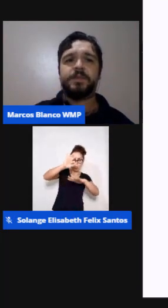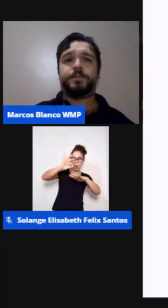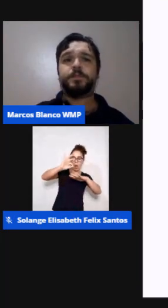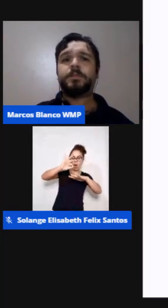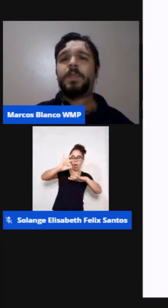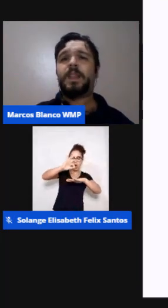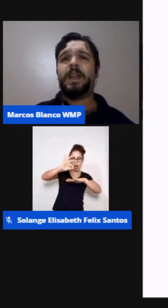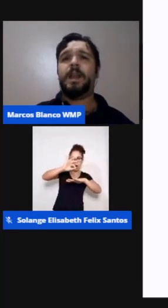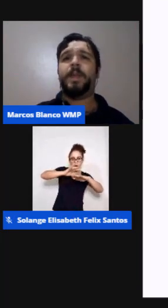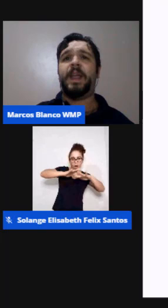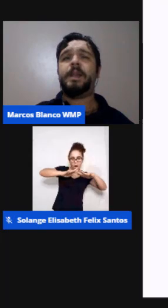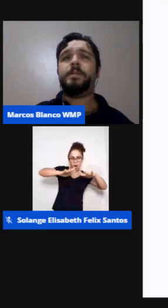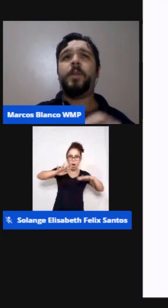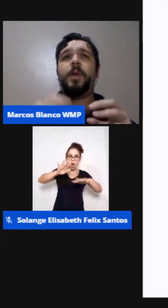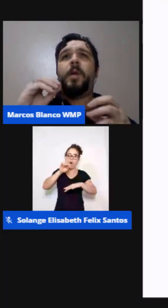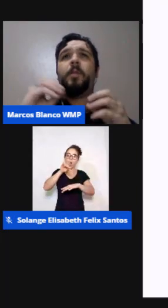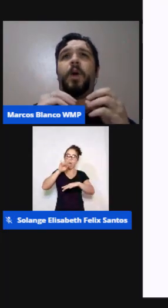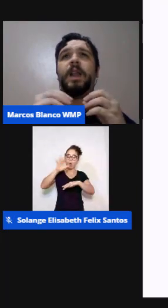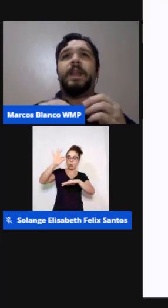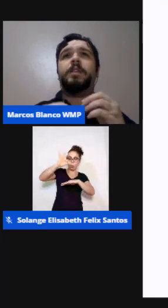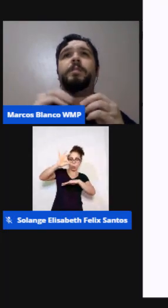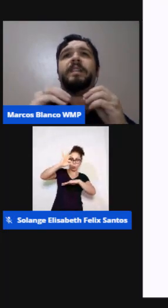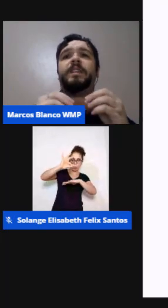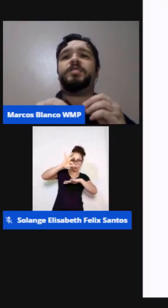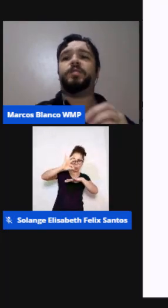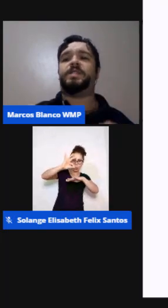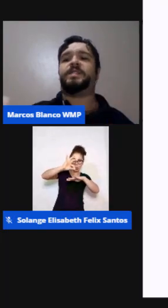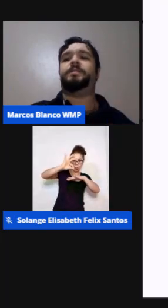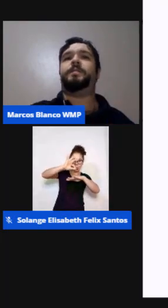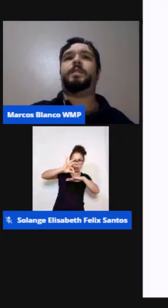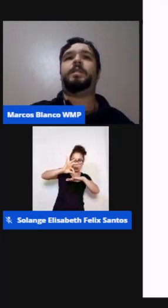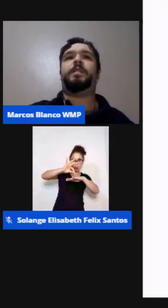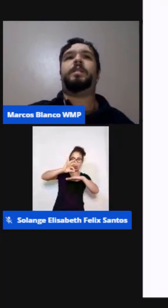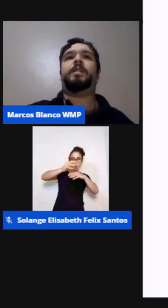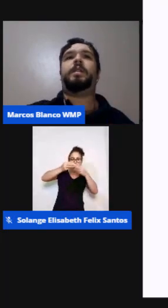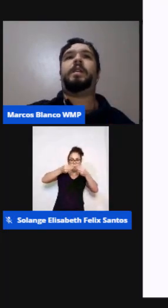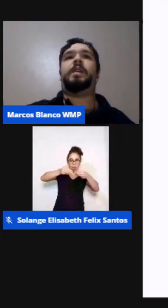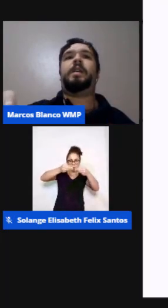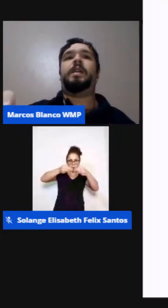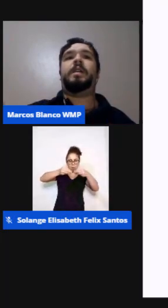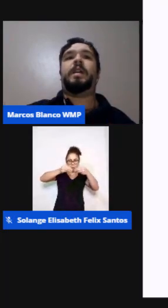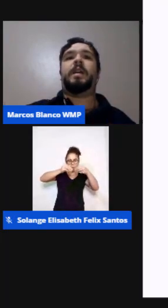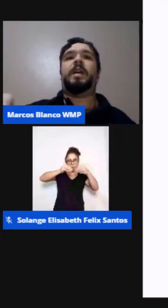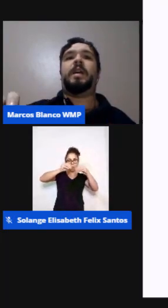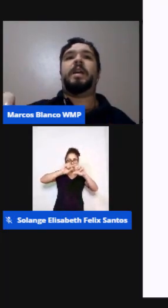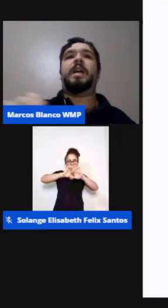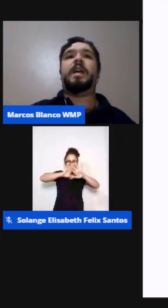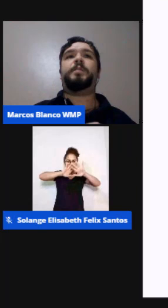esse início, ele é bem molinho, bem translúcido.